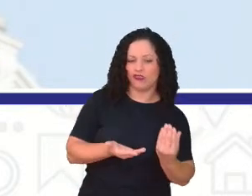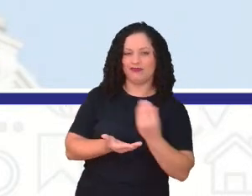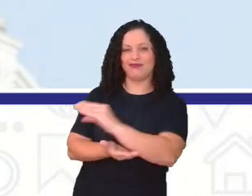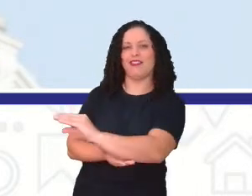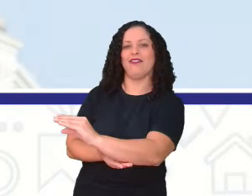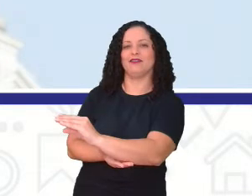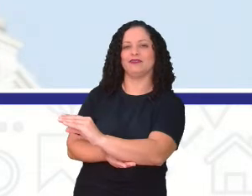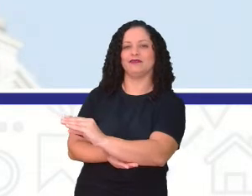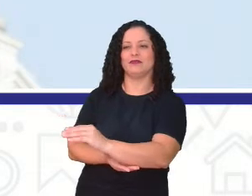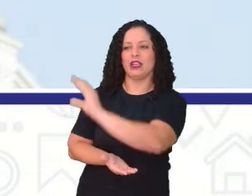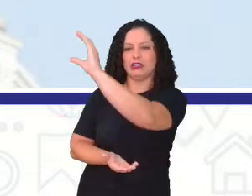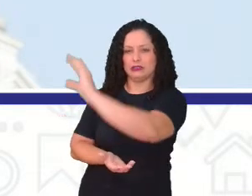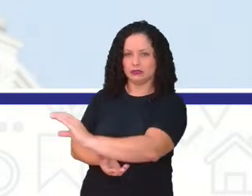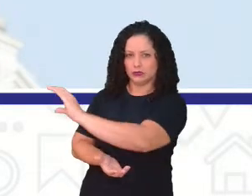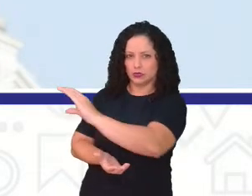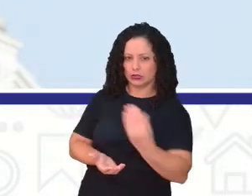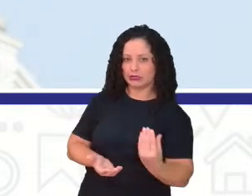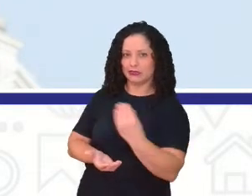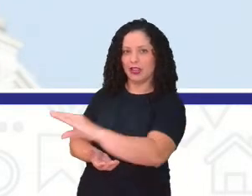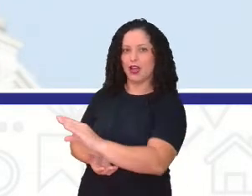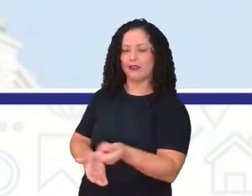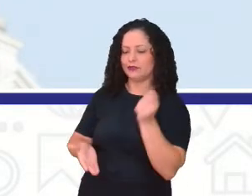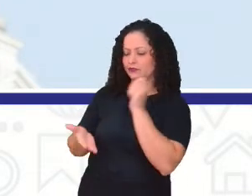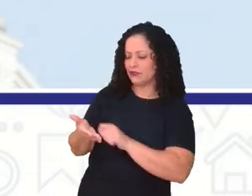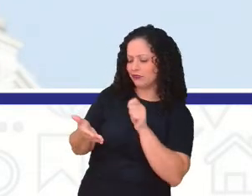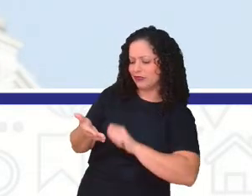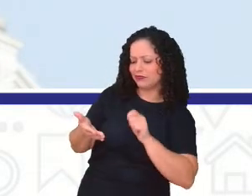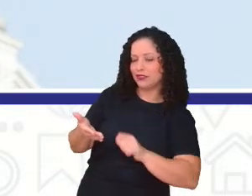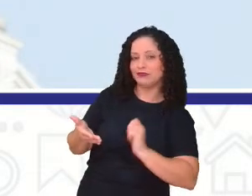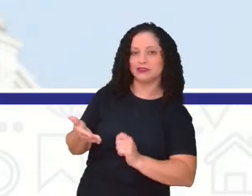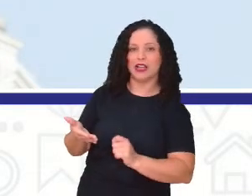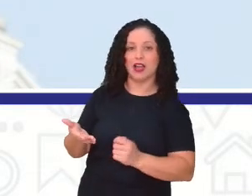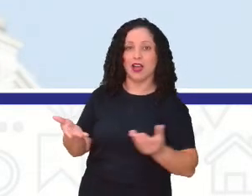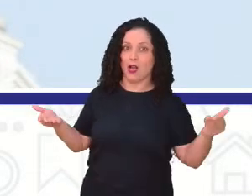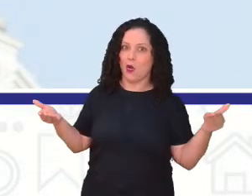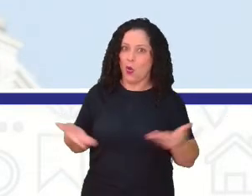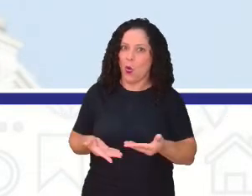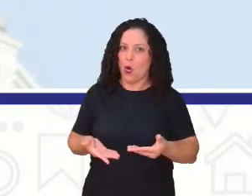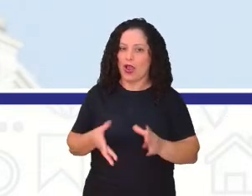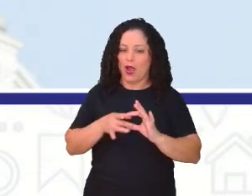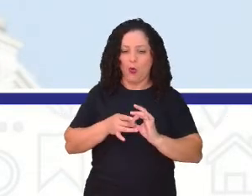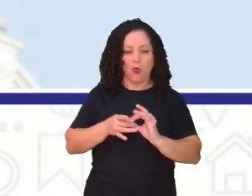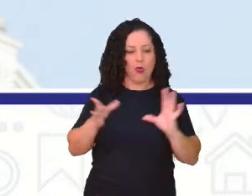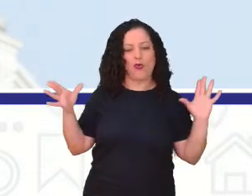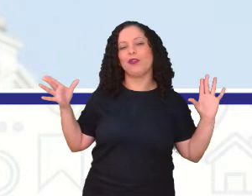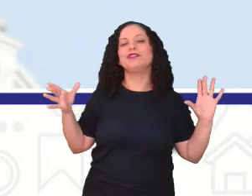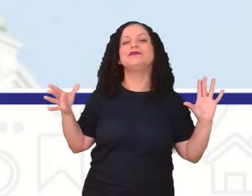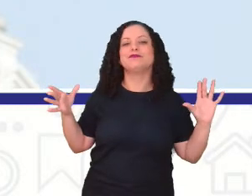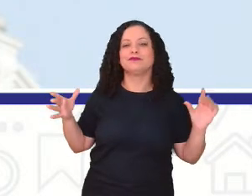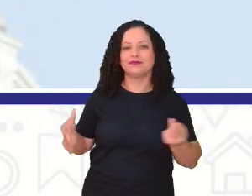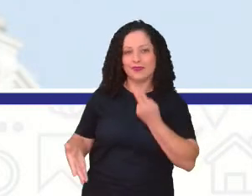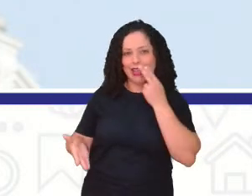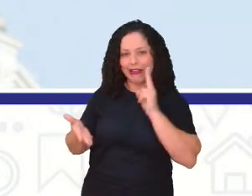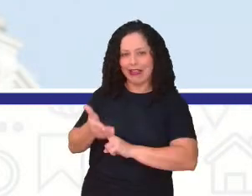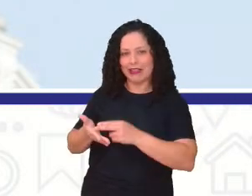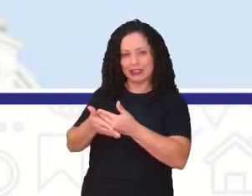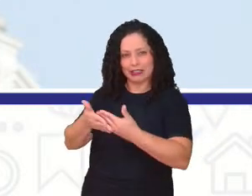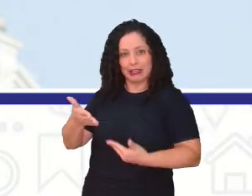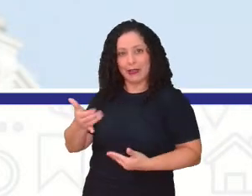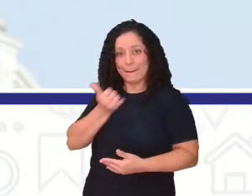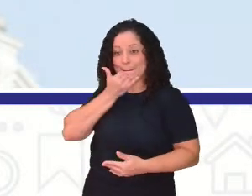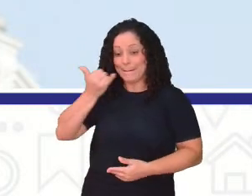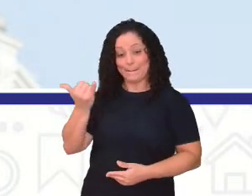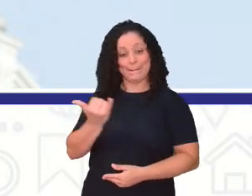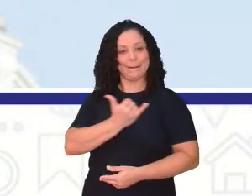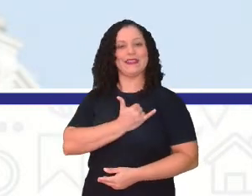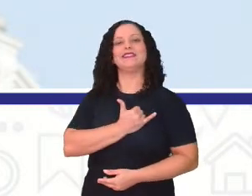assinava o nome dele ali, ou registrava o nome dele, e se dizia que quem tinha o nome registrado ali naquela carta de indulgência